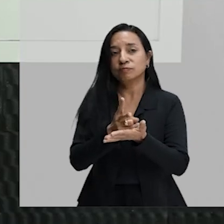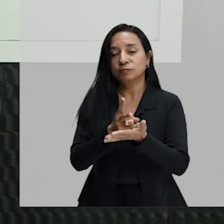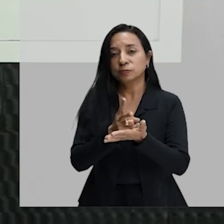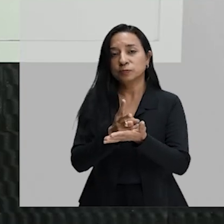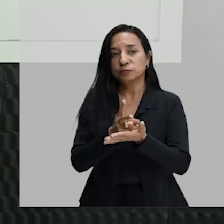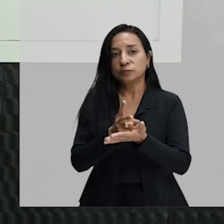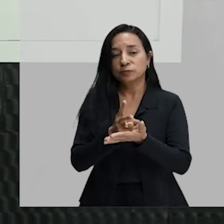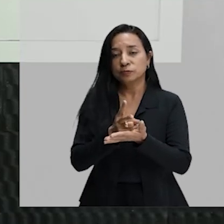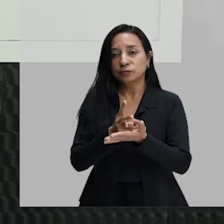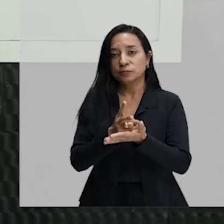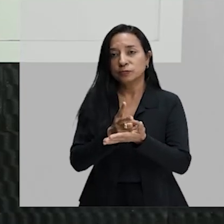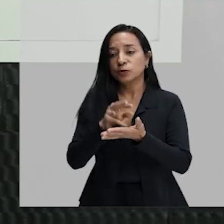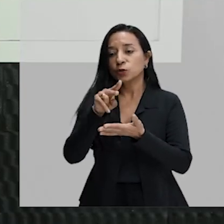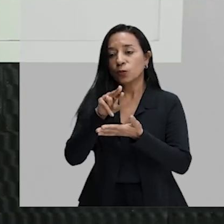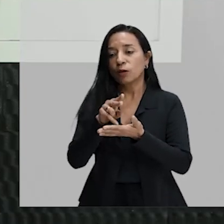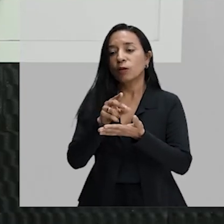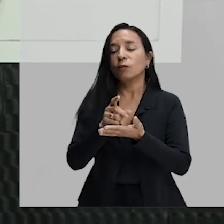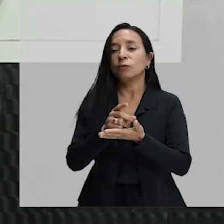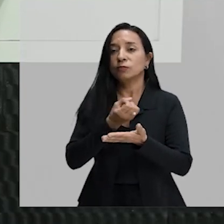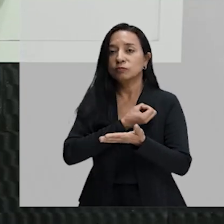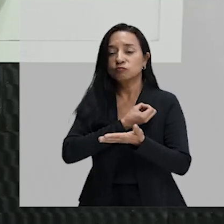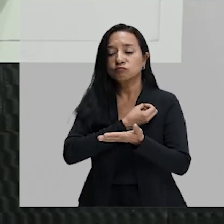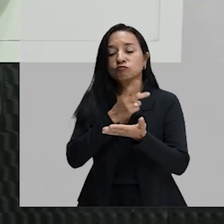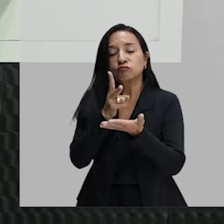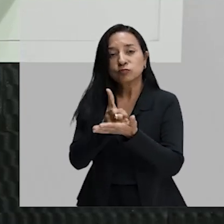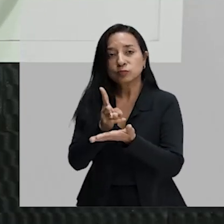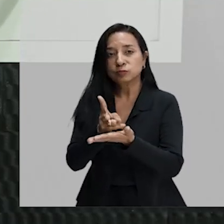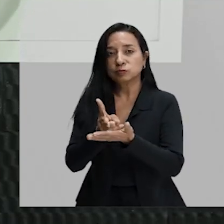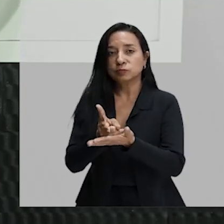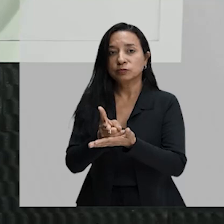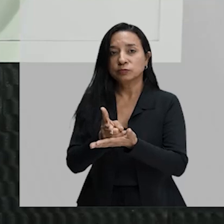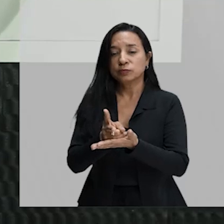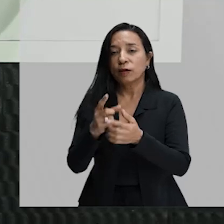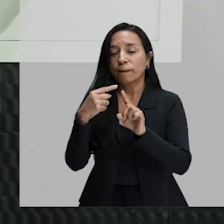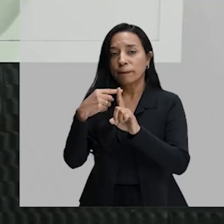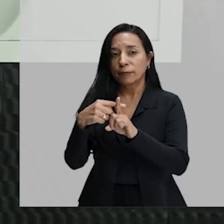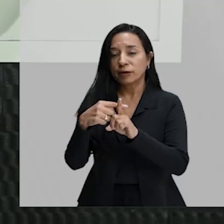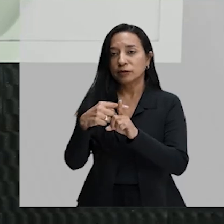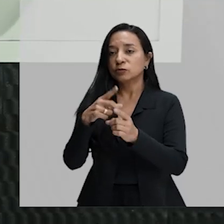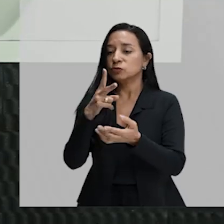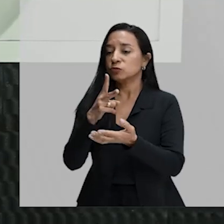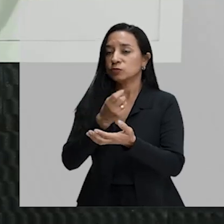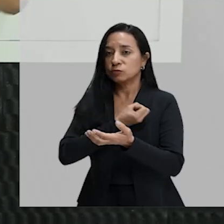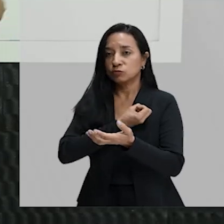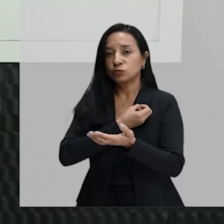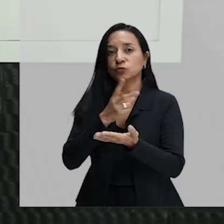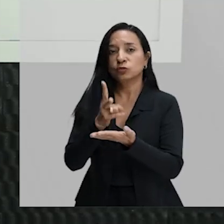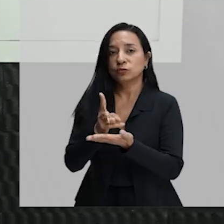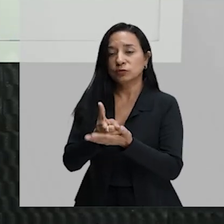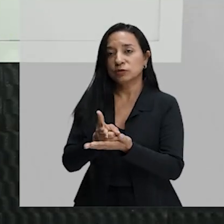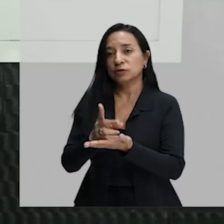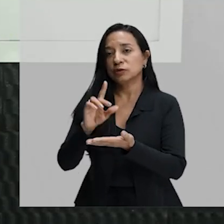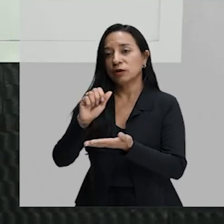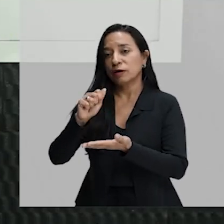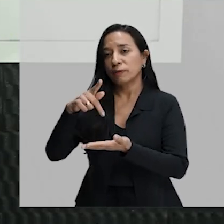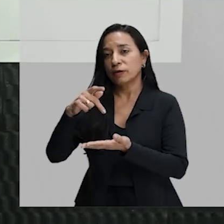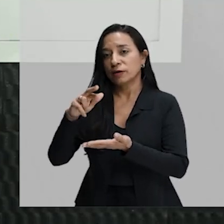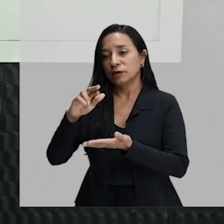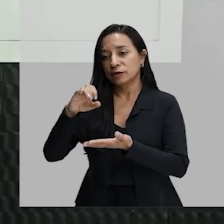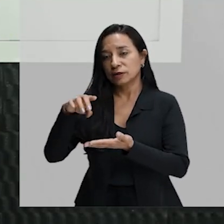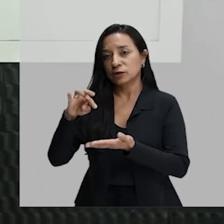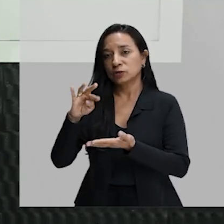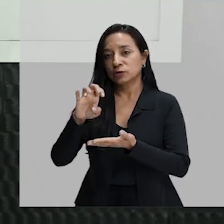igual ao coeficiente do recipiente mais o coeficiente aparente. Né? Então,